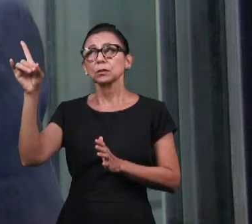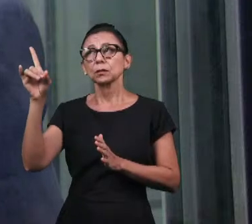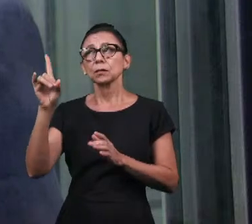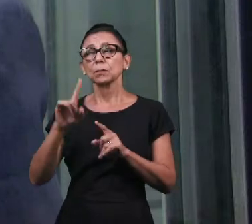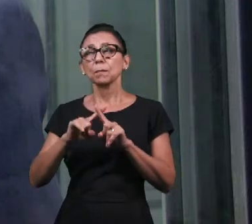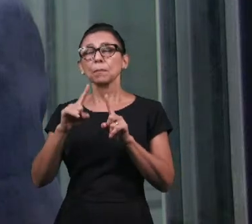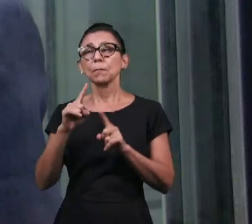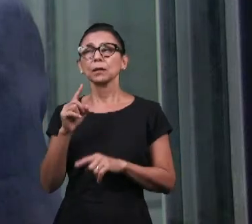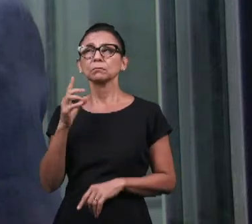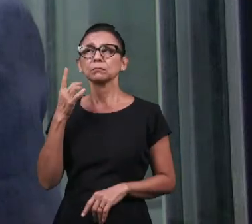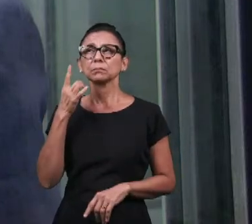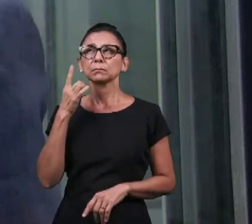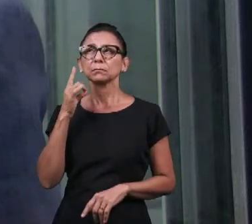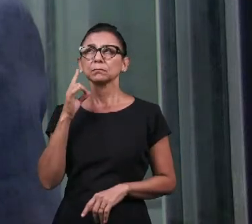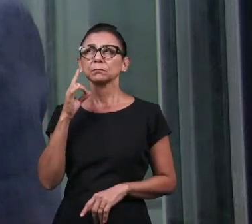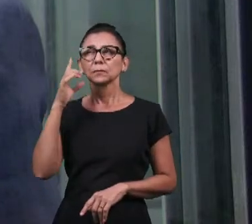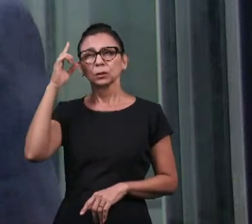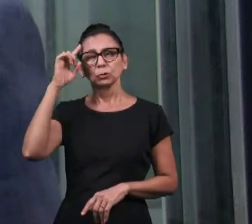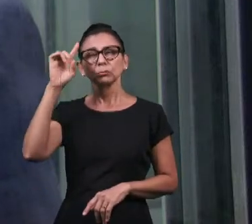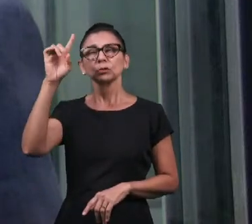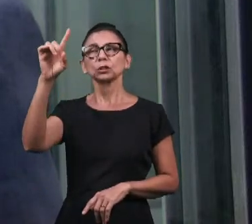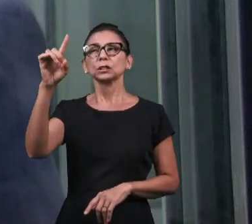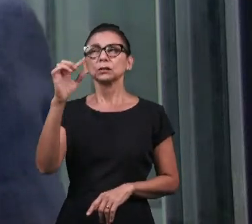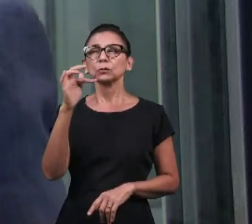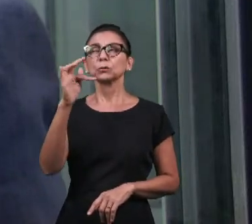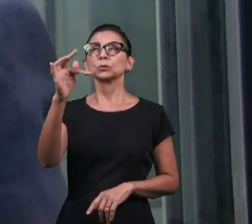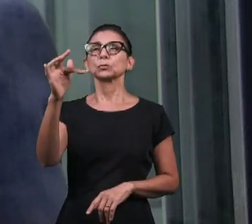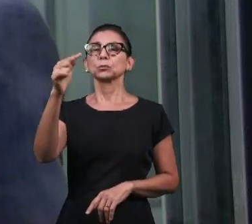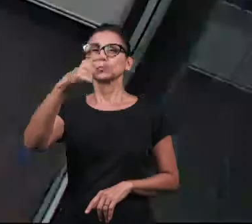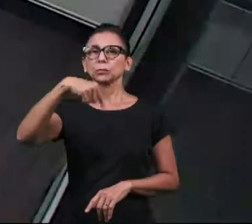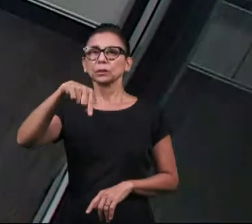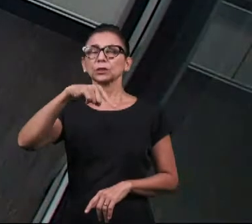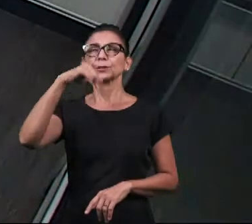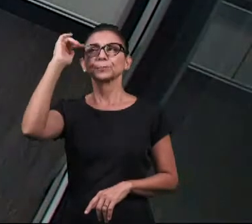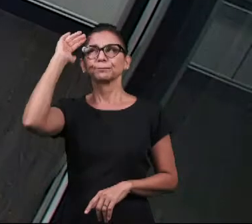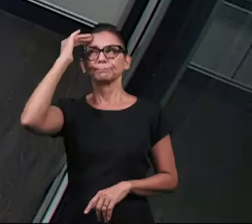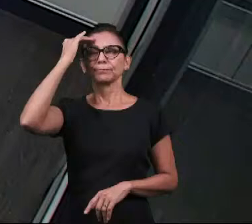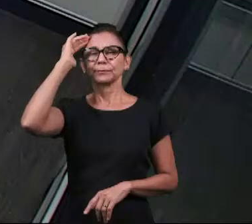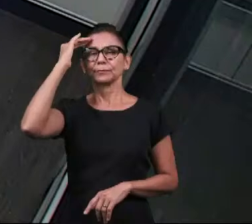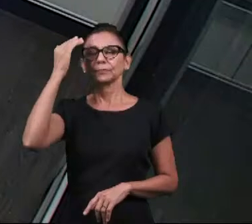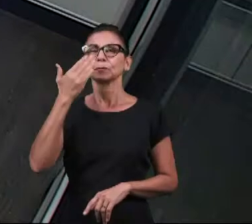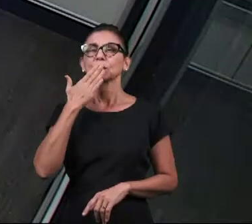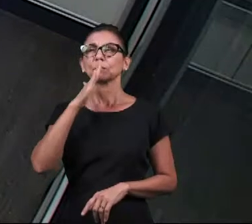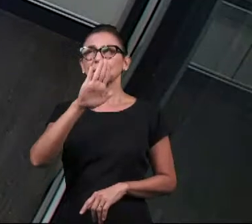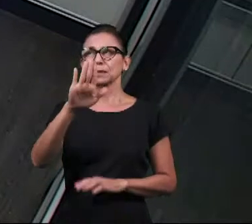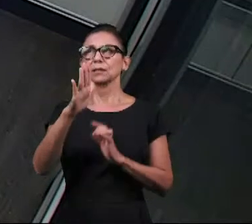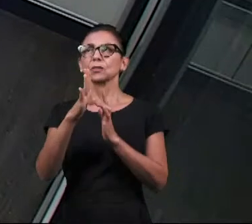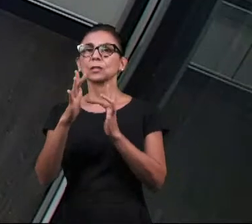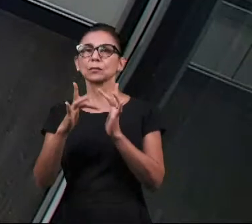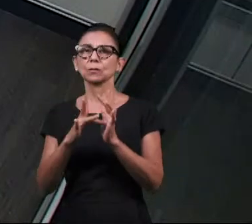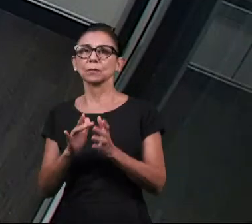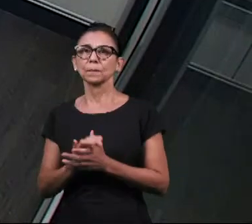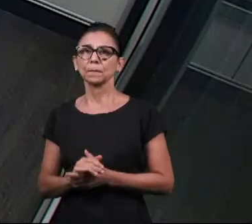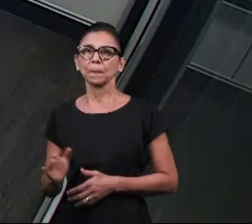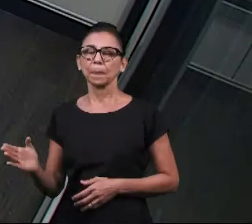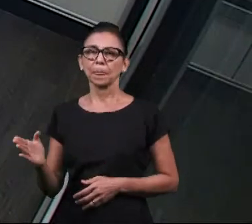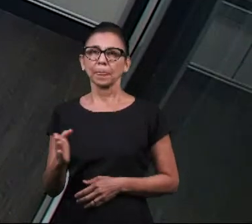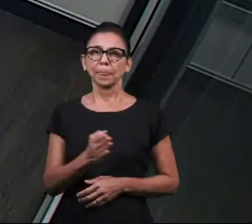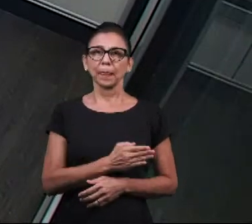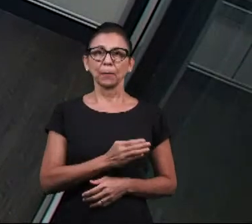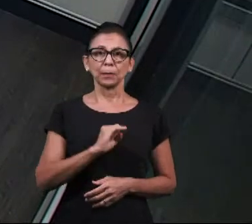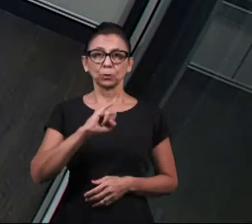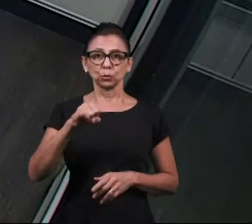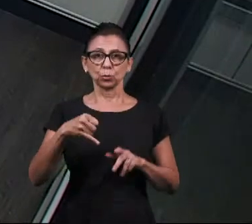a promessa que o Senhor tem para conosco. Aleluia. Eu lembro também do texto de Josué 24:15, porém eu